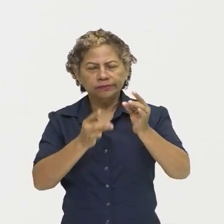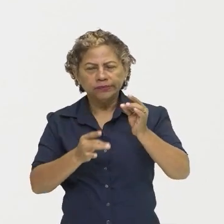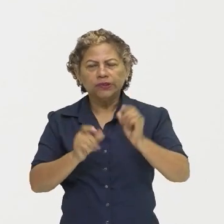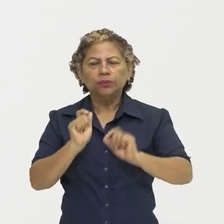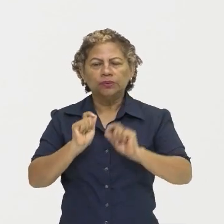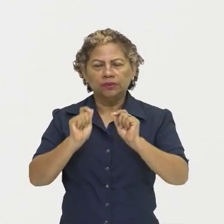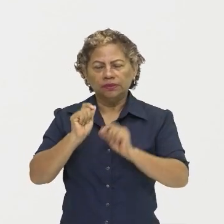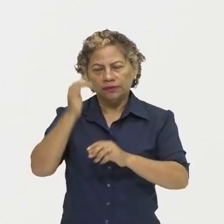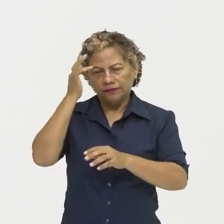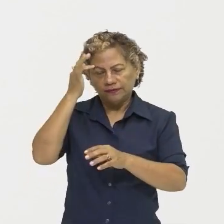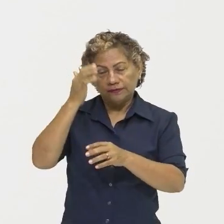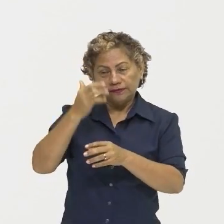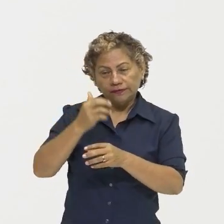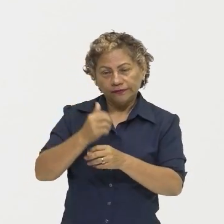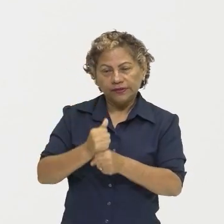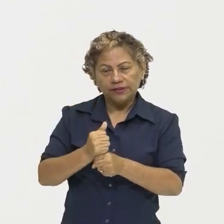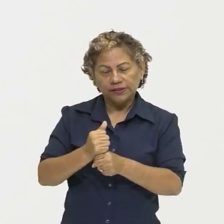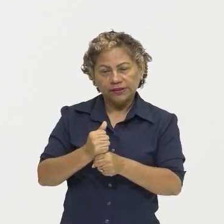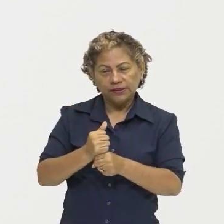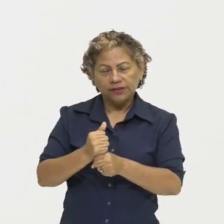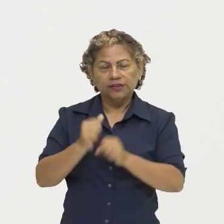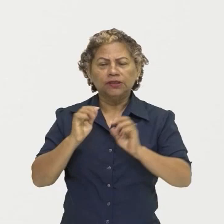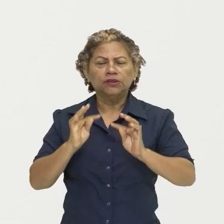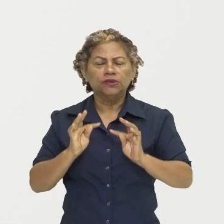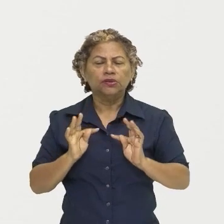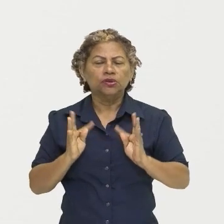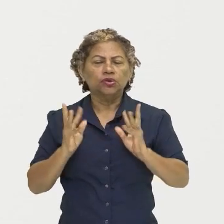lembrar principalmente os